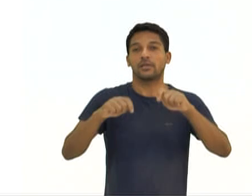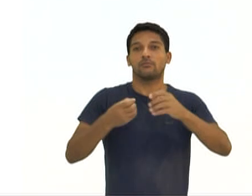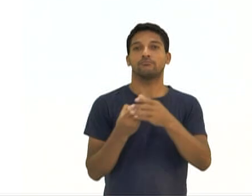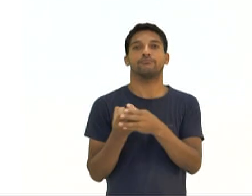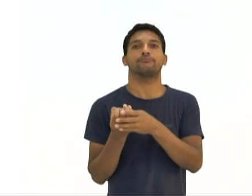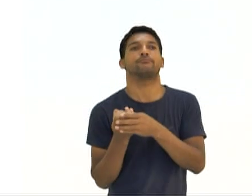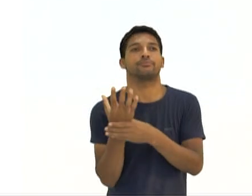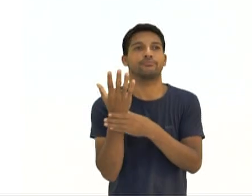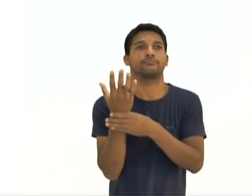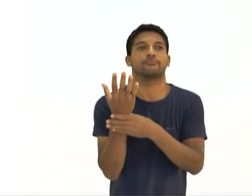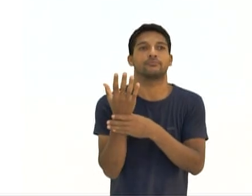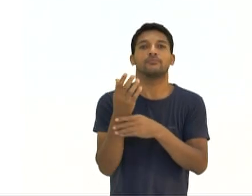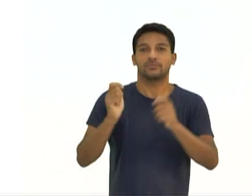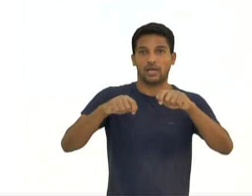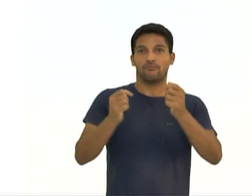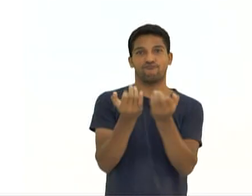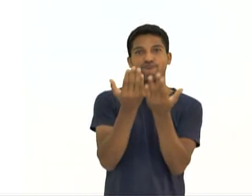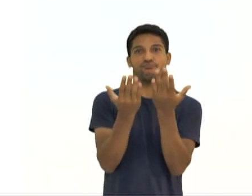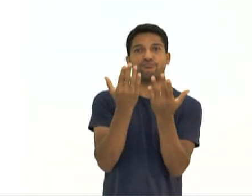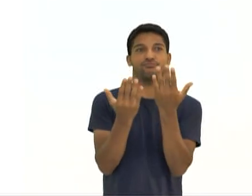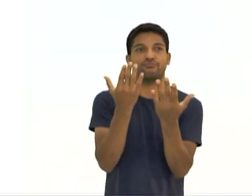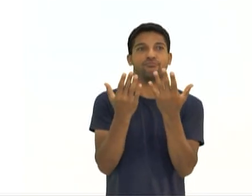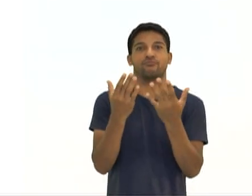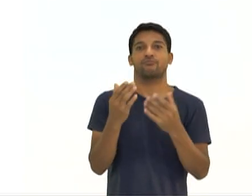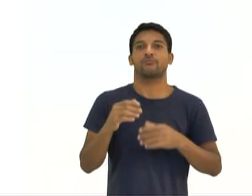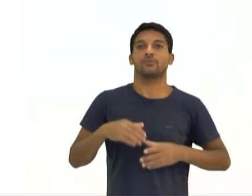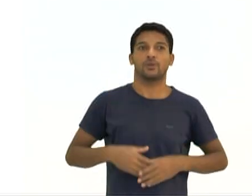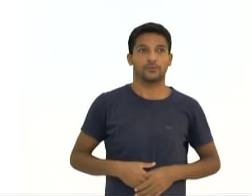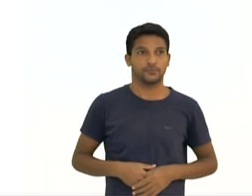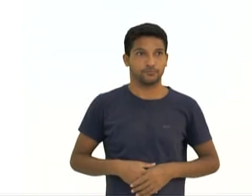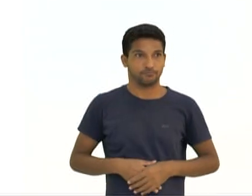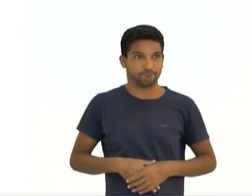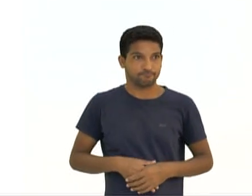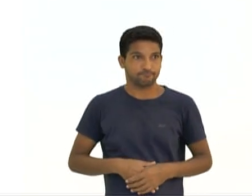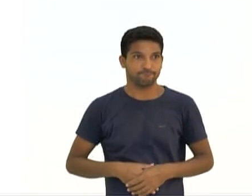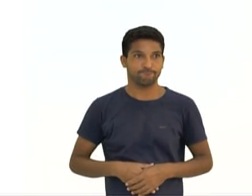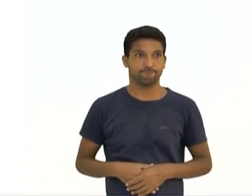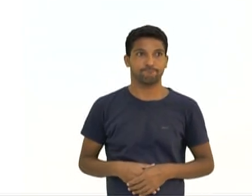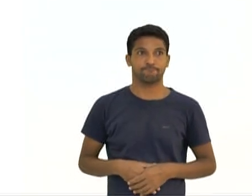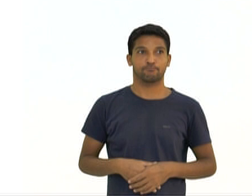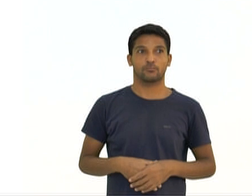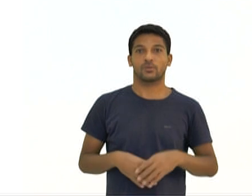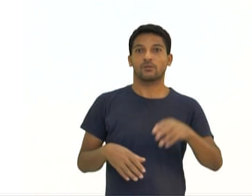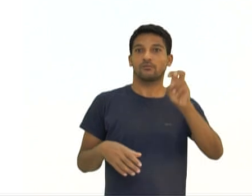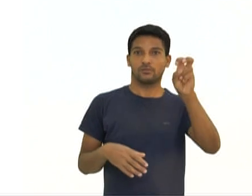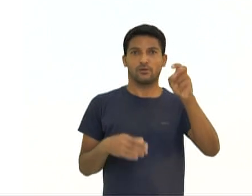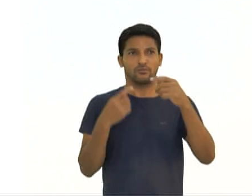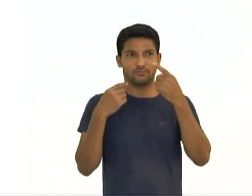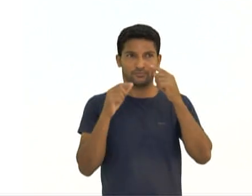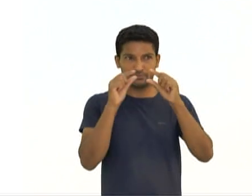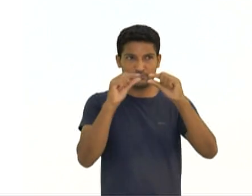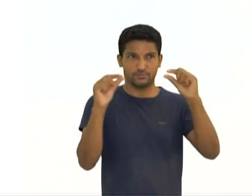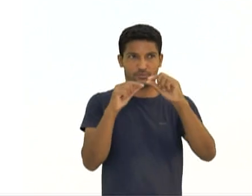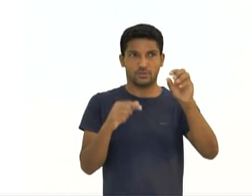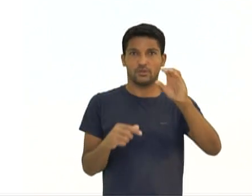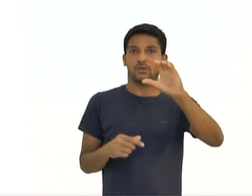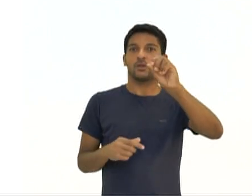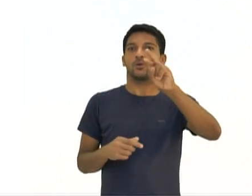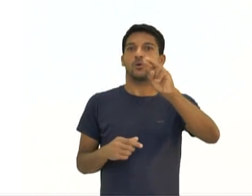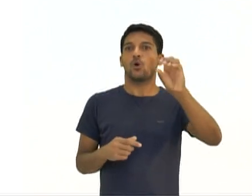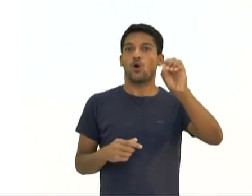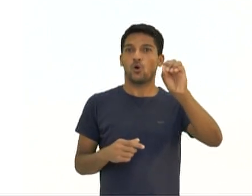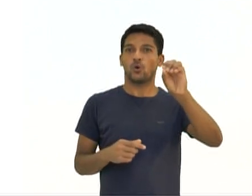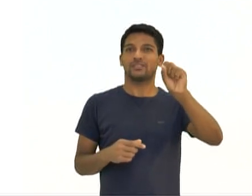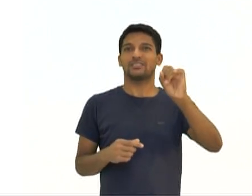acompanhadas de gases e calor em um curto espaço de tempo. Nós também temos a propriedade do corrosivo, que